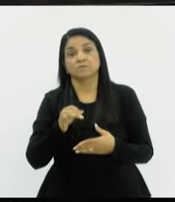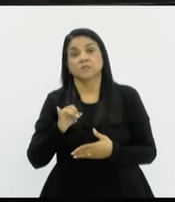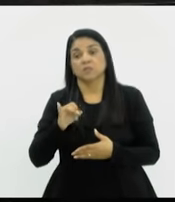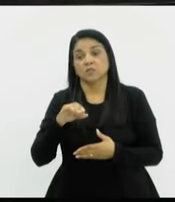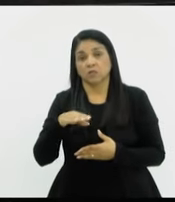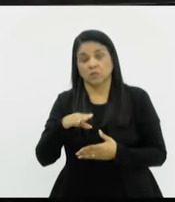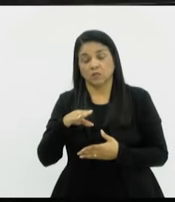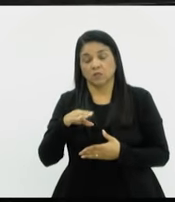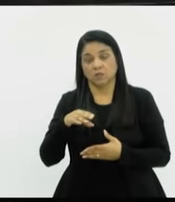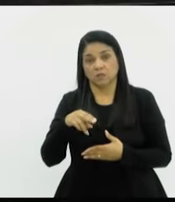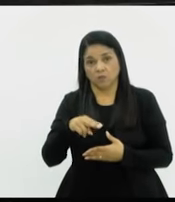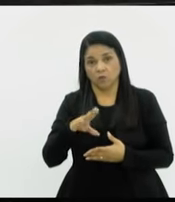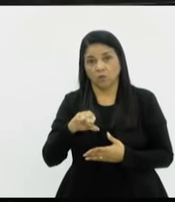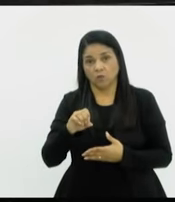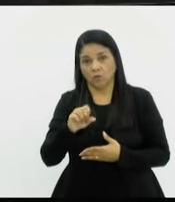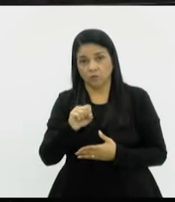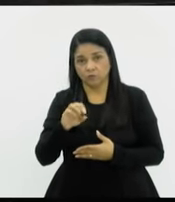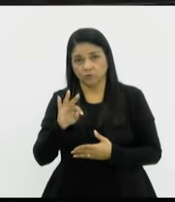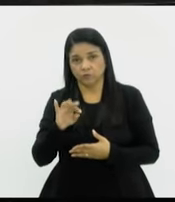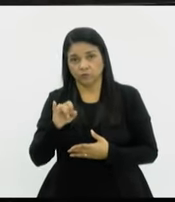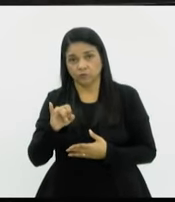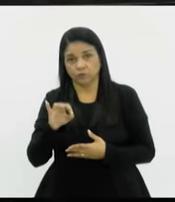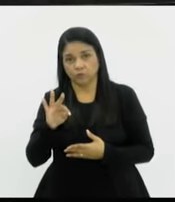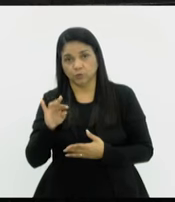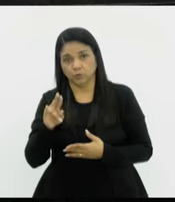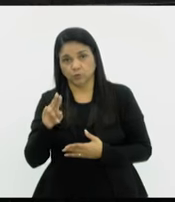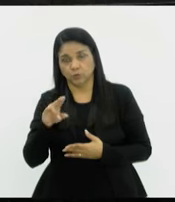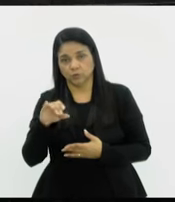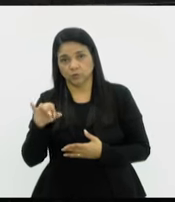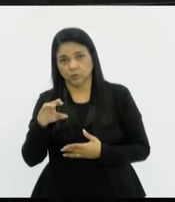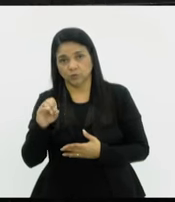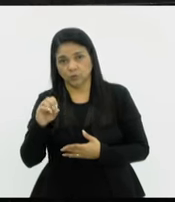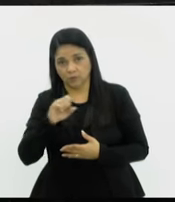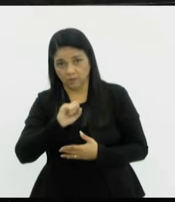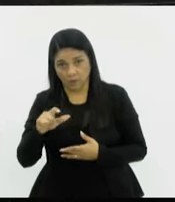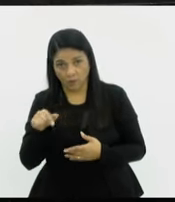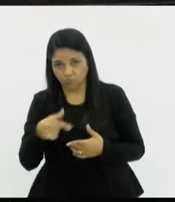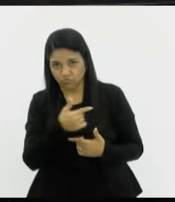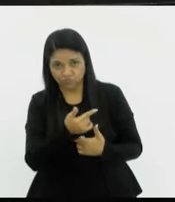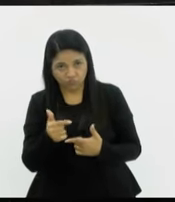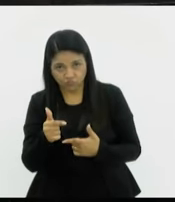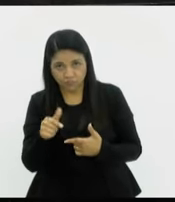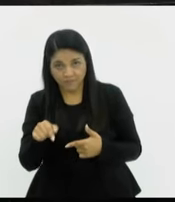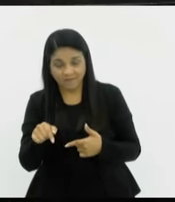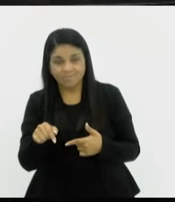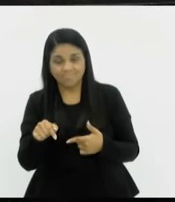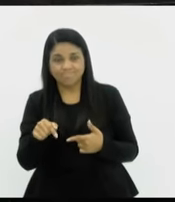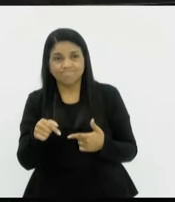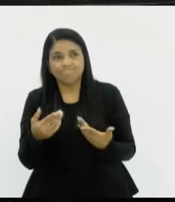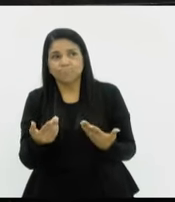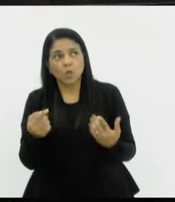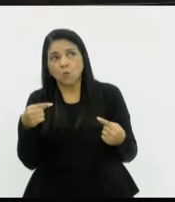fosse, senhor presidente, vou concluir, não tem proporcionalidade.